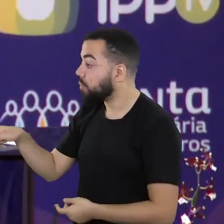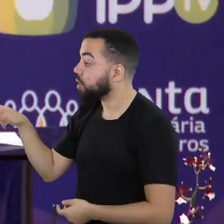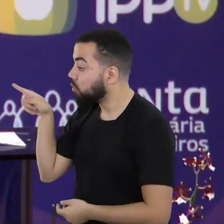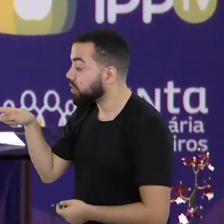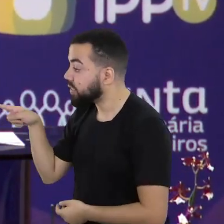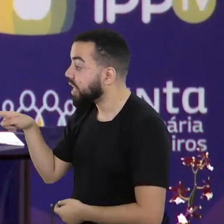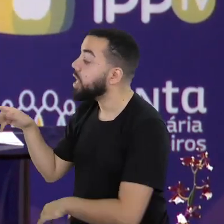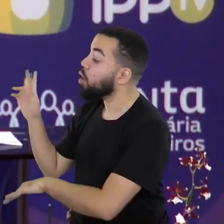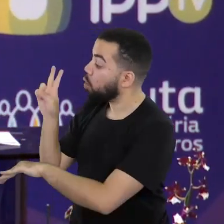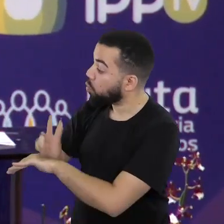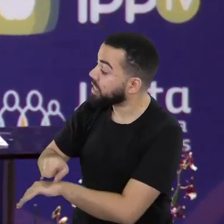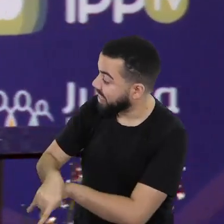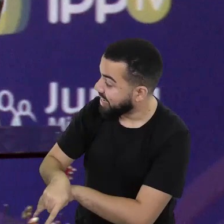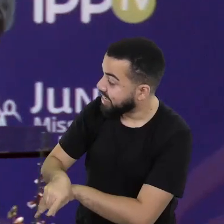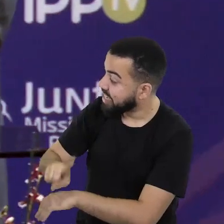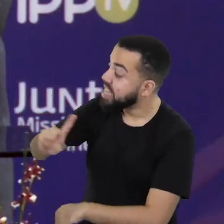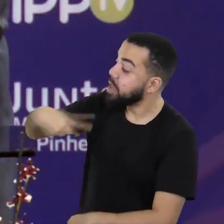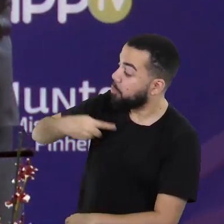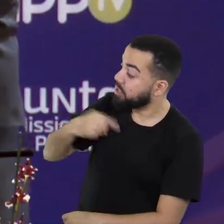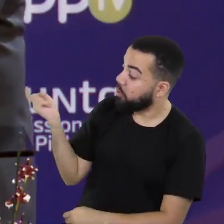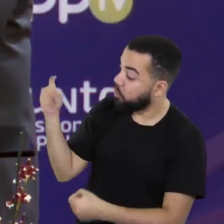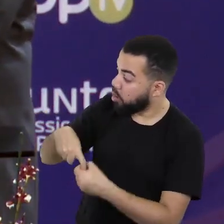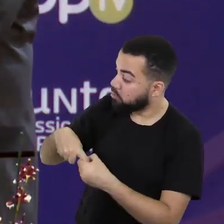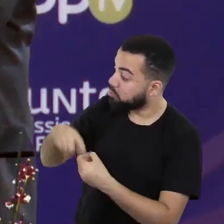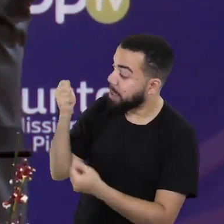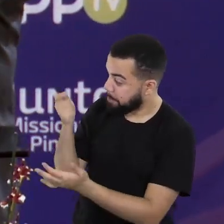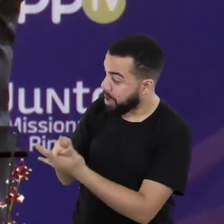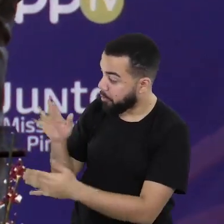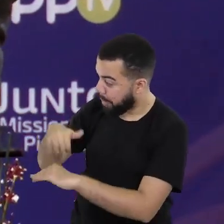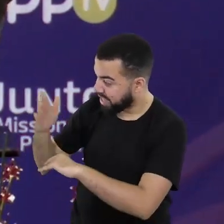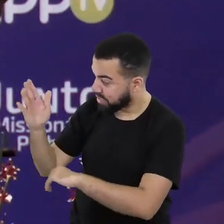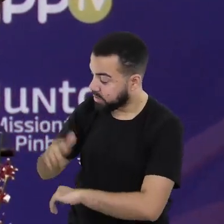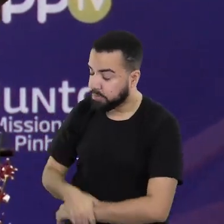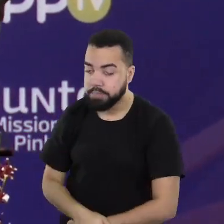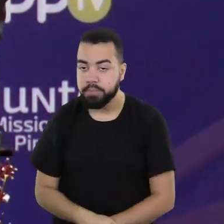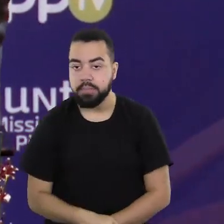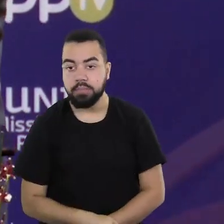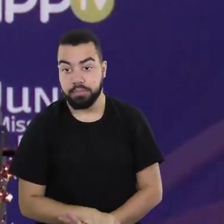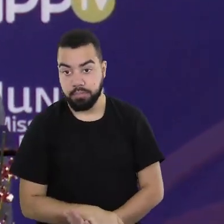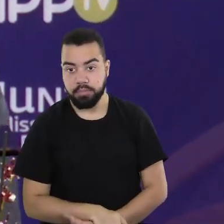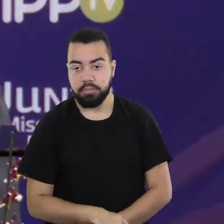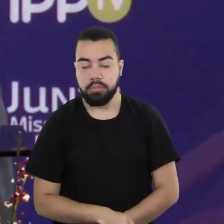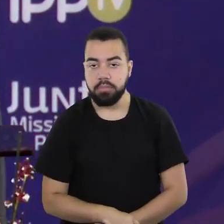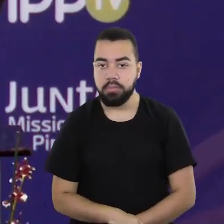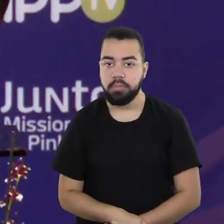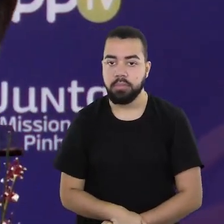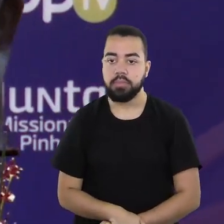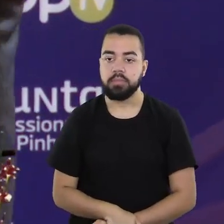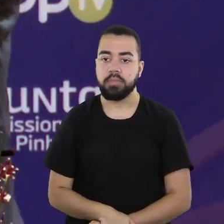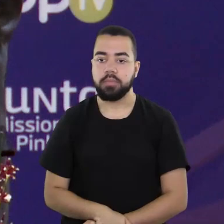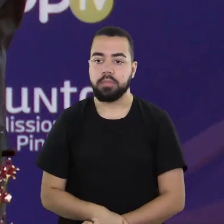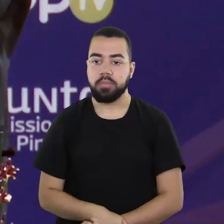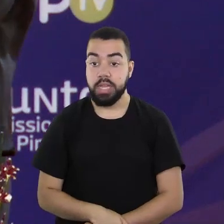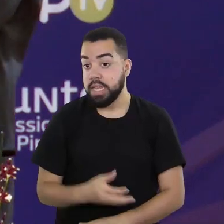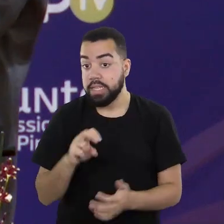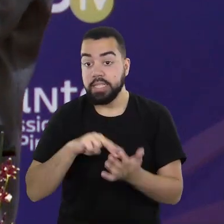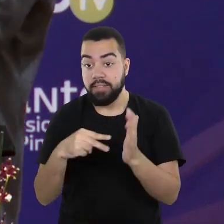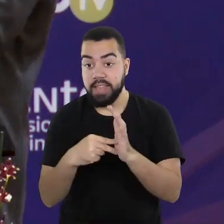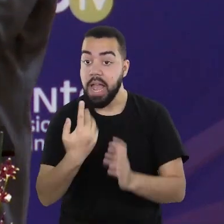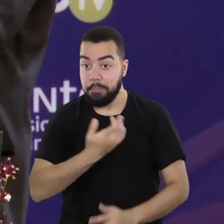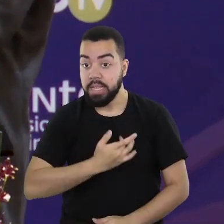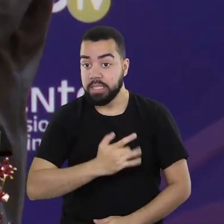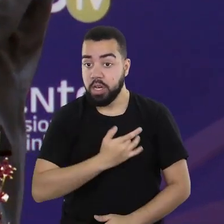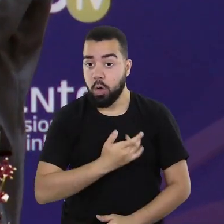agenda. Ele chama o cara e diz: não, faz o seguinte, cuida dele para mim, eu vou pagar aqui. E se ficar alguma dívida aí, eu pago para você. Isso é misericórdia.